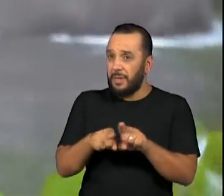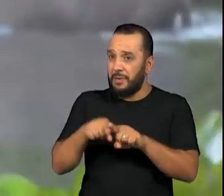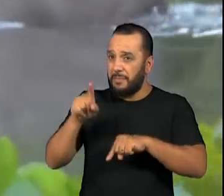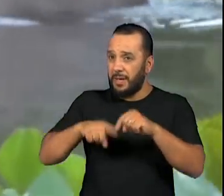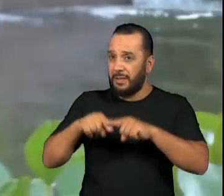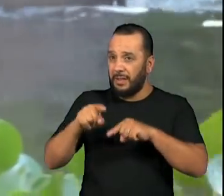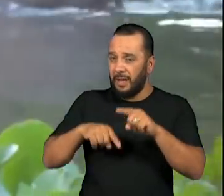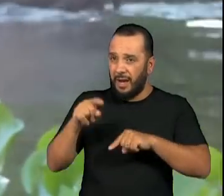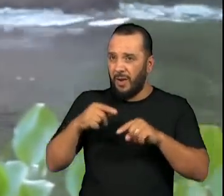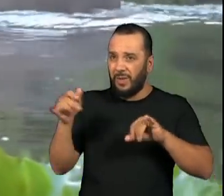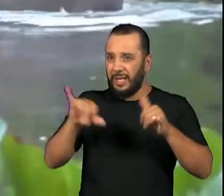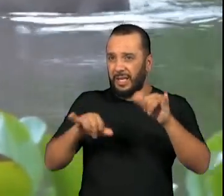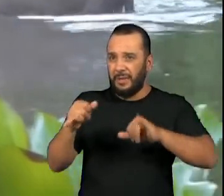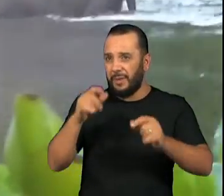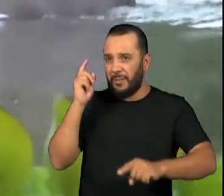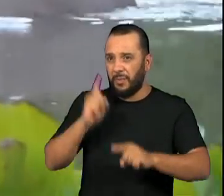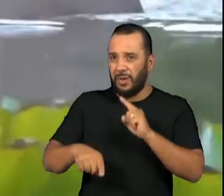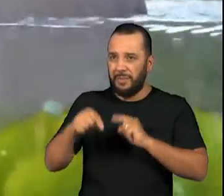no Brasil.